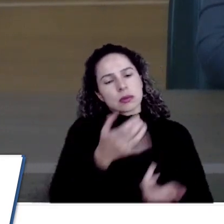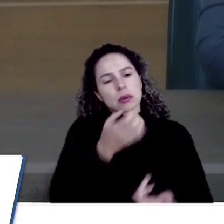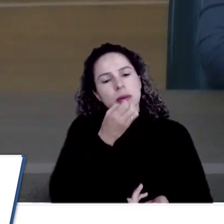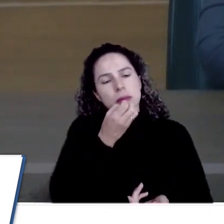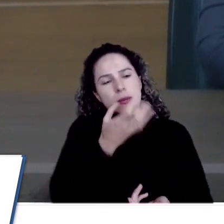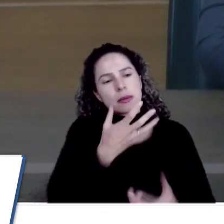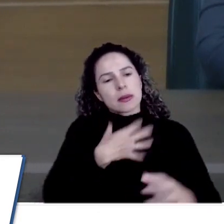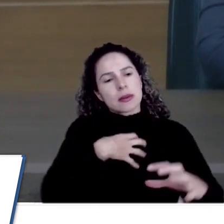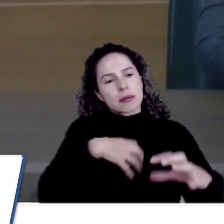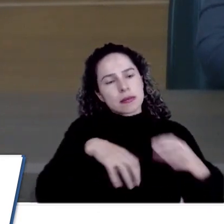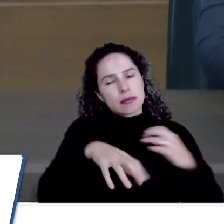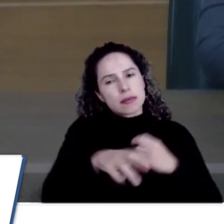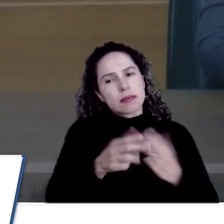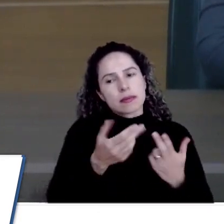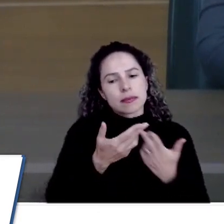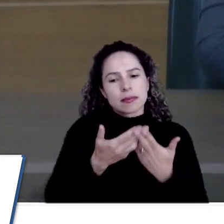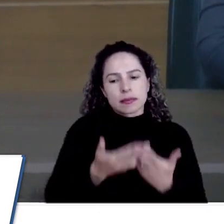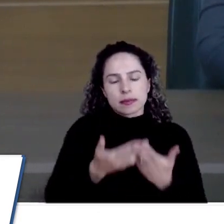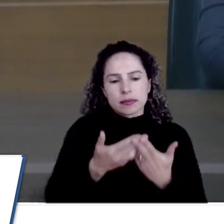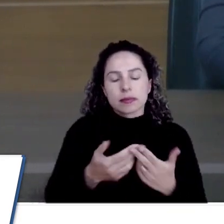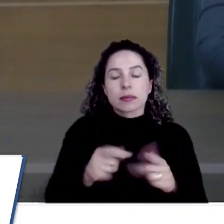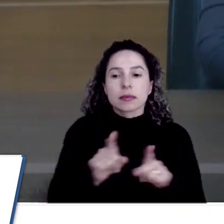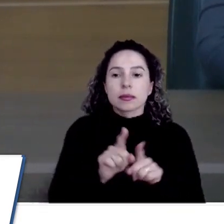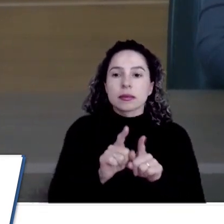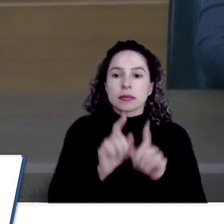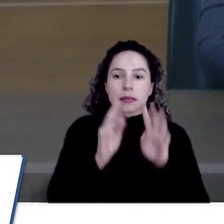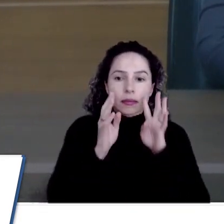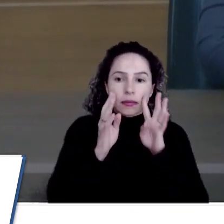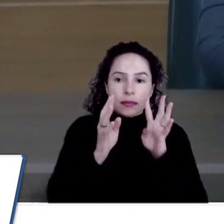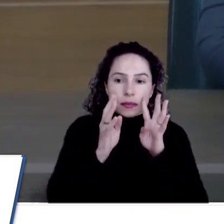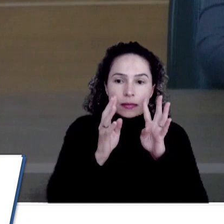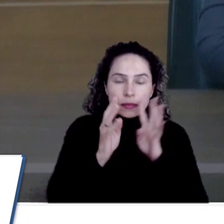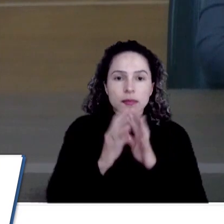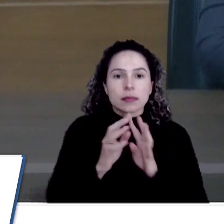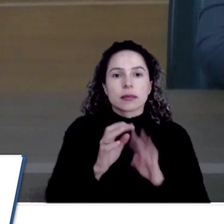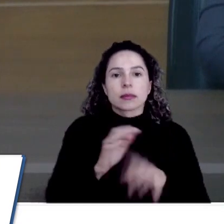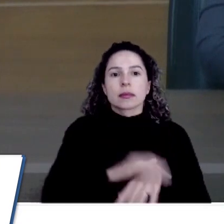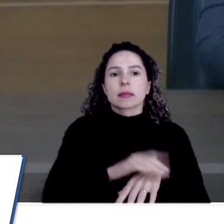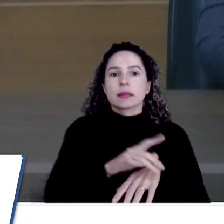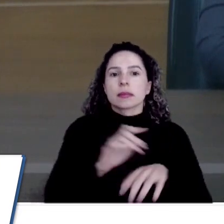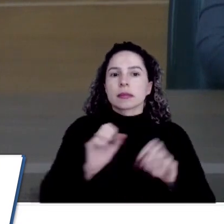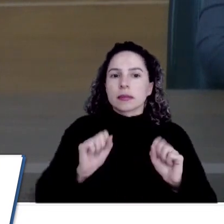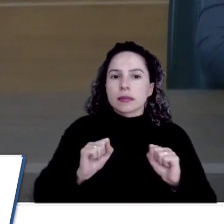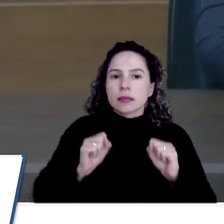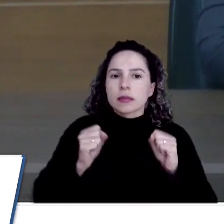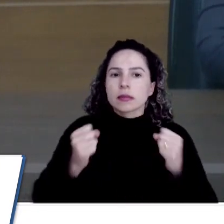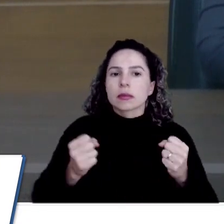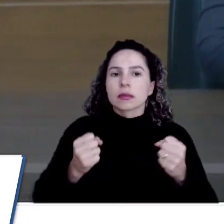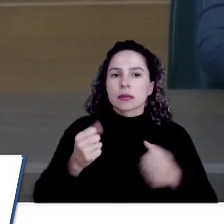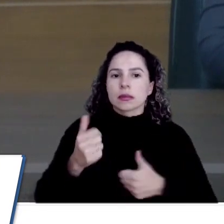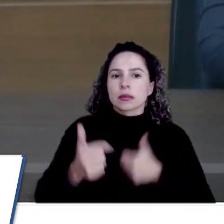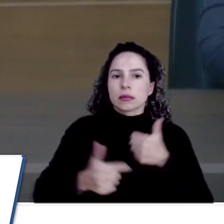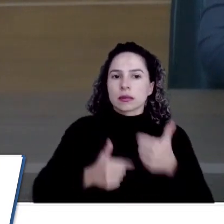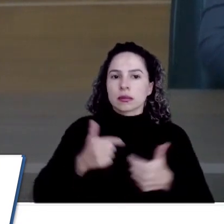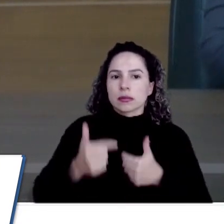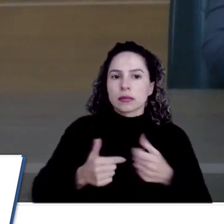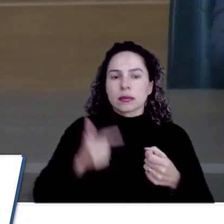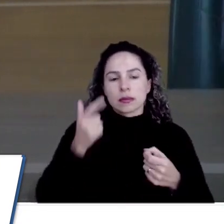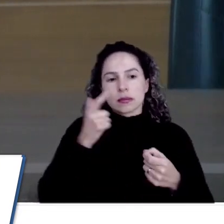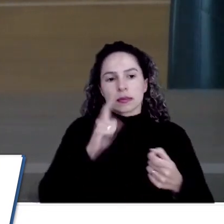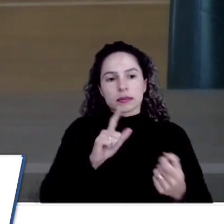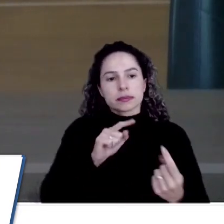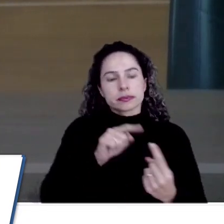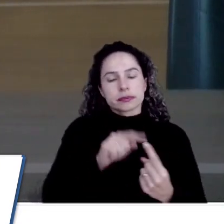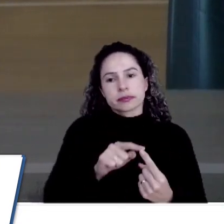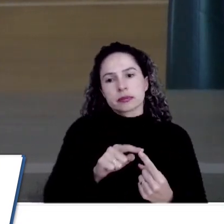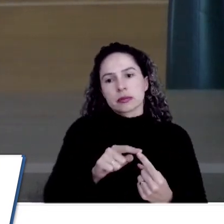paciência e o saber ouvir, pela força, capacidade de trabalho e realização. Doutora